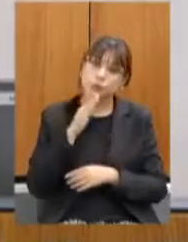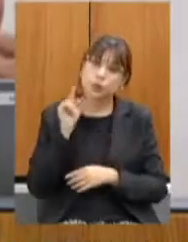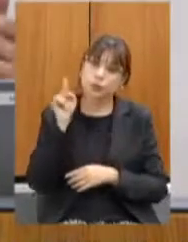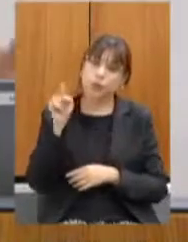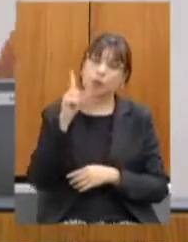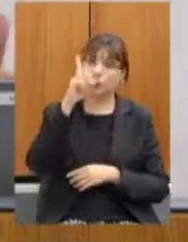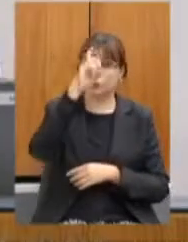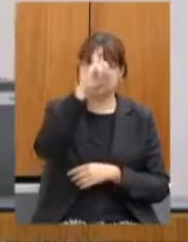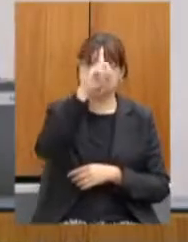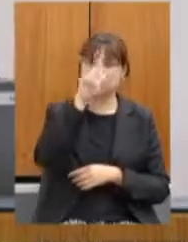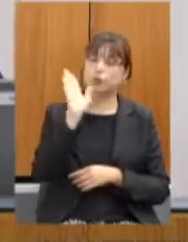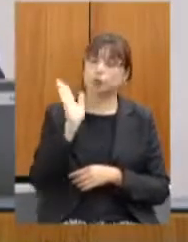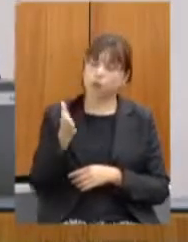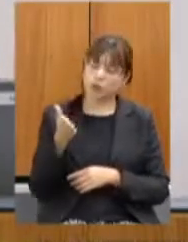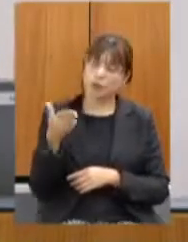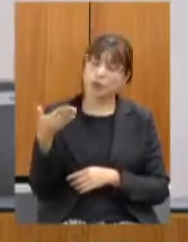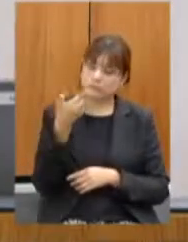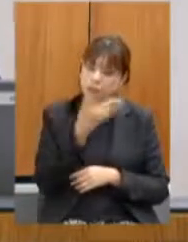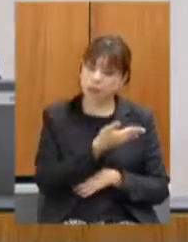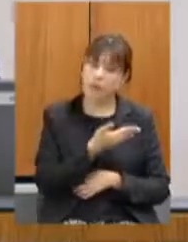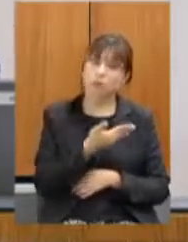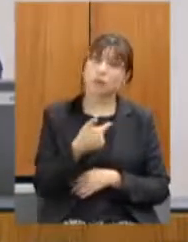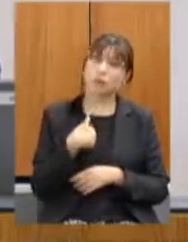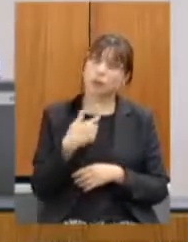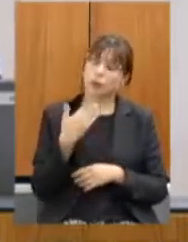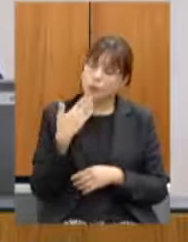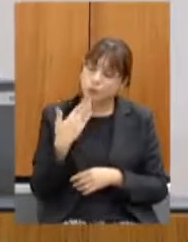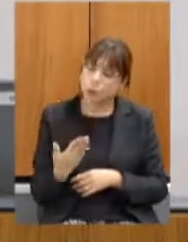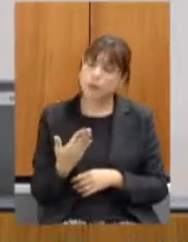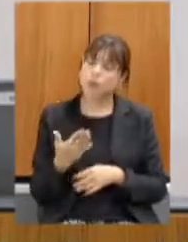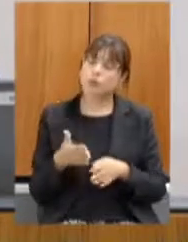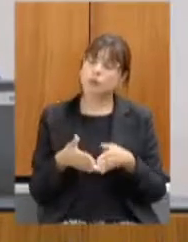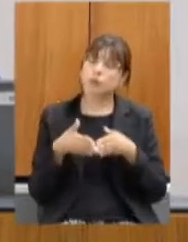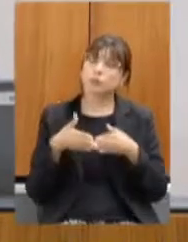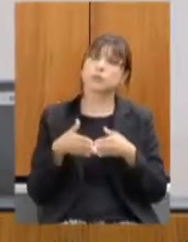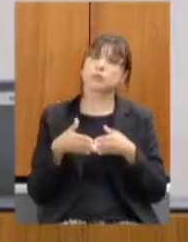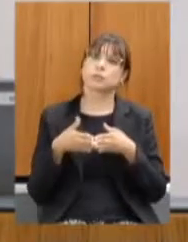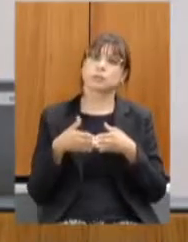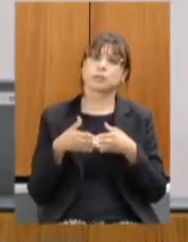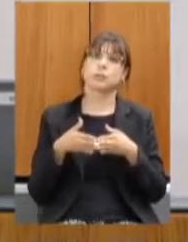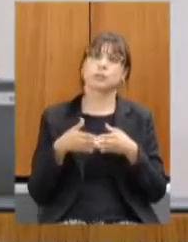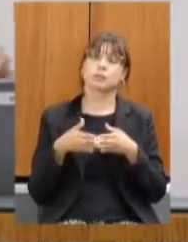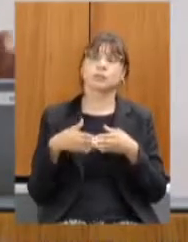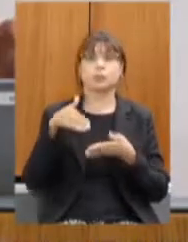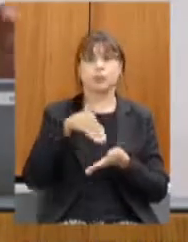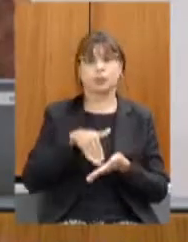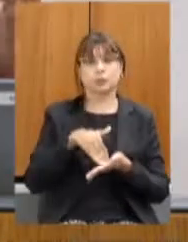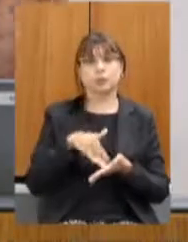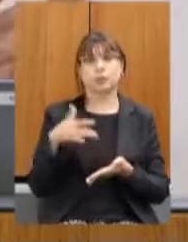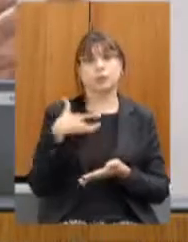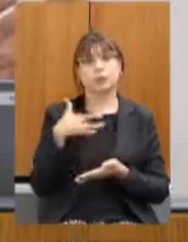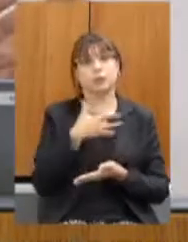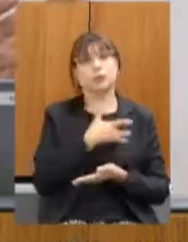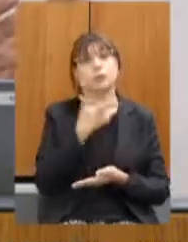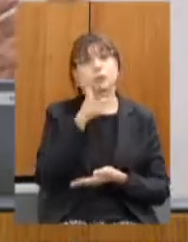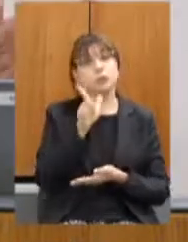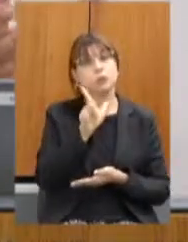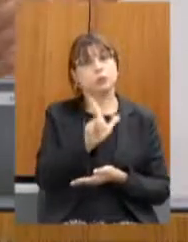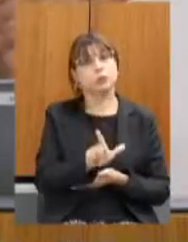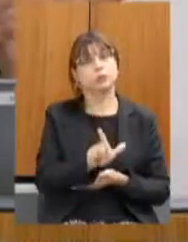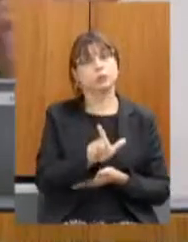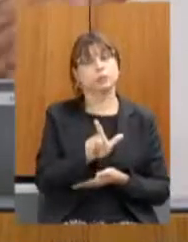se eu já esteve lá e eu faço esse apelo neste momento para que a secretaria de saúde enquanto uma forma